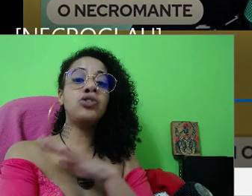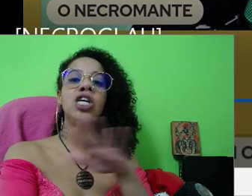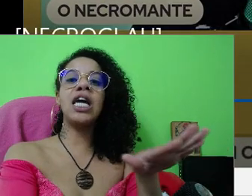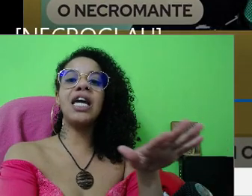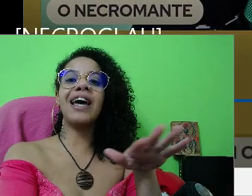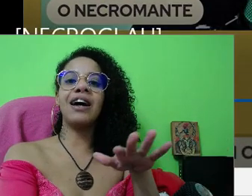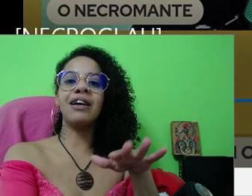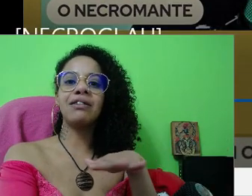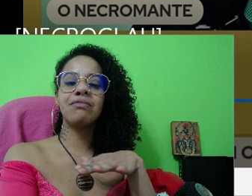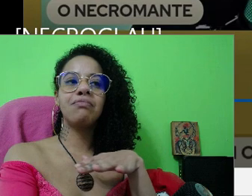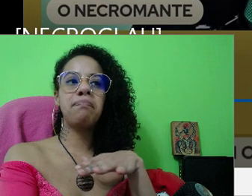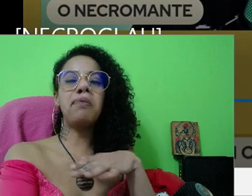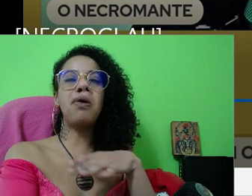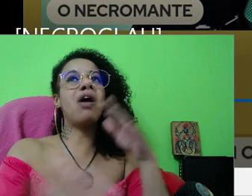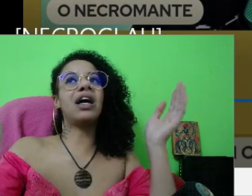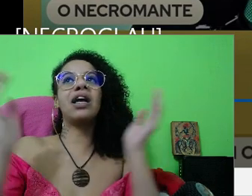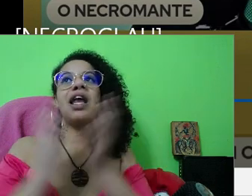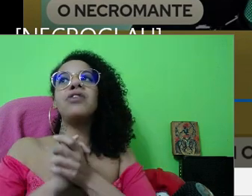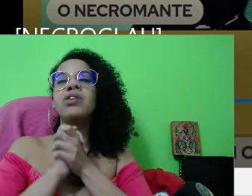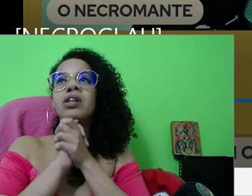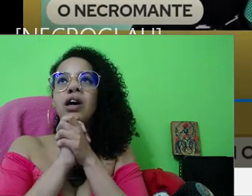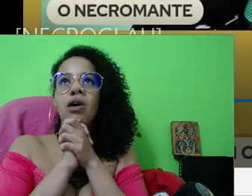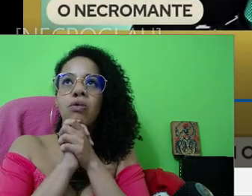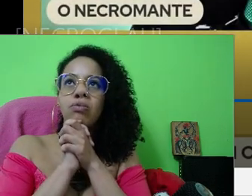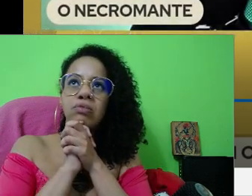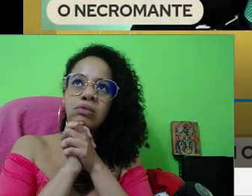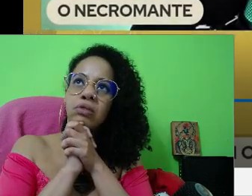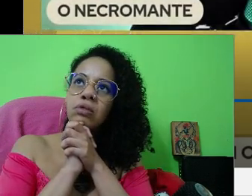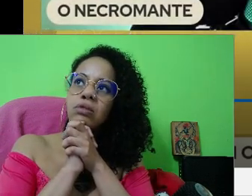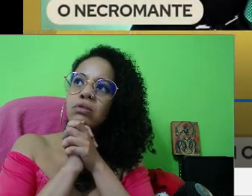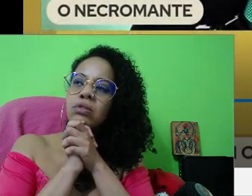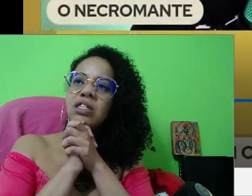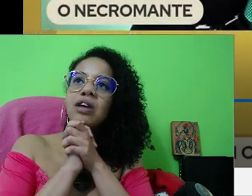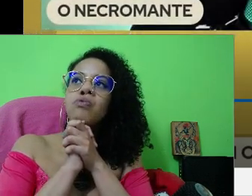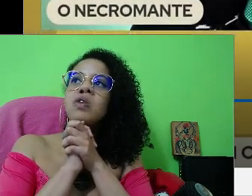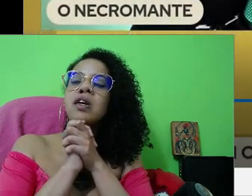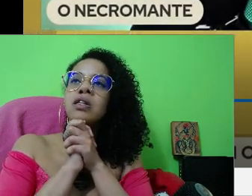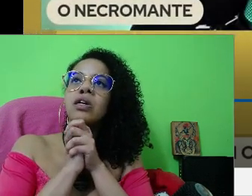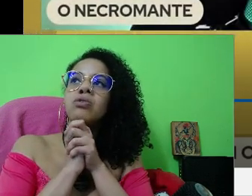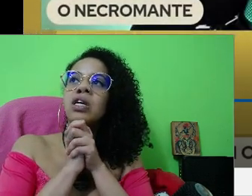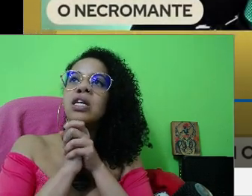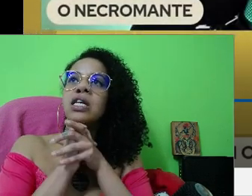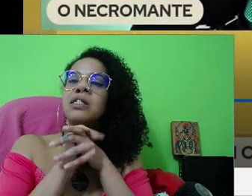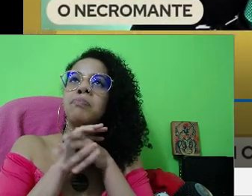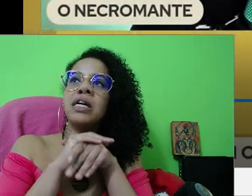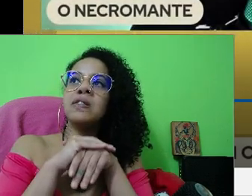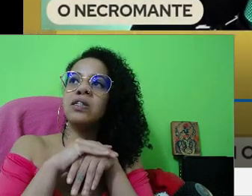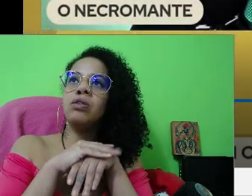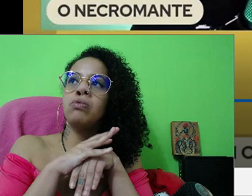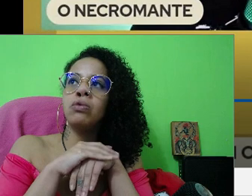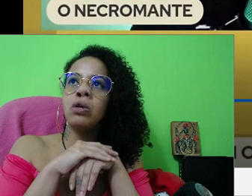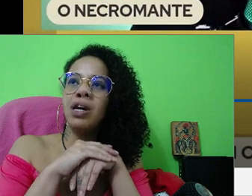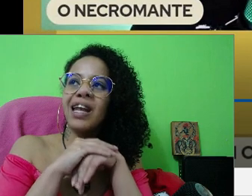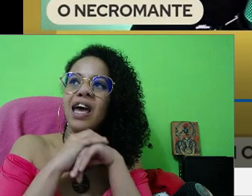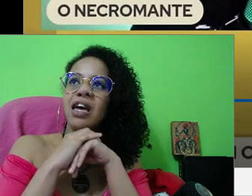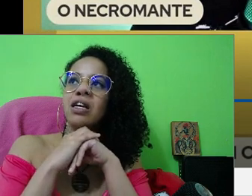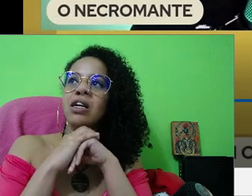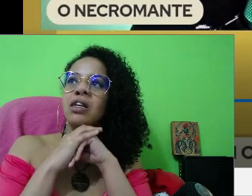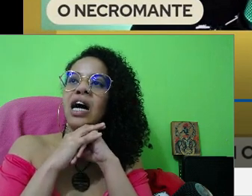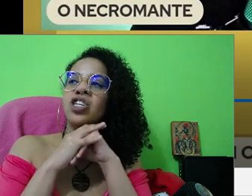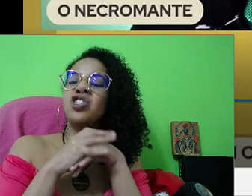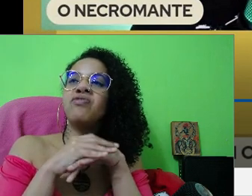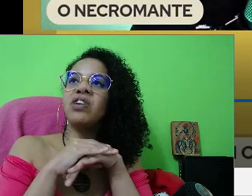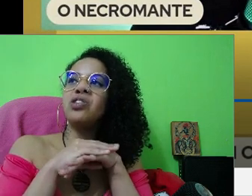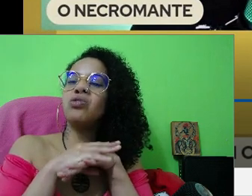Ah não tinha Claro que não sabe o Inter o cranisa Brasil né